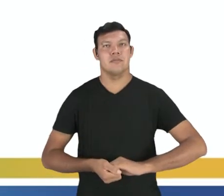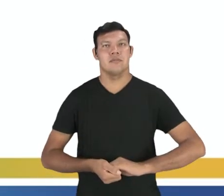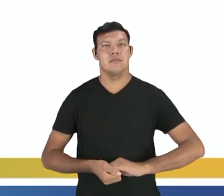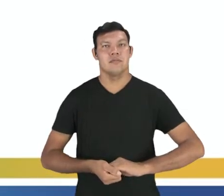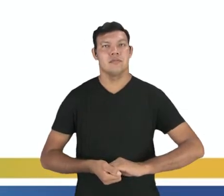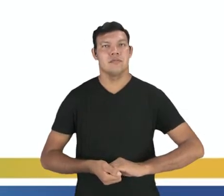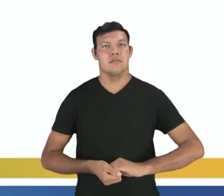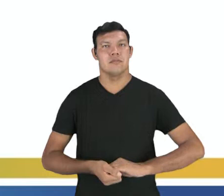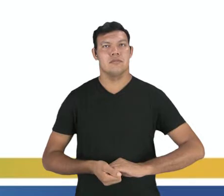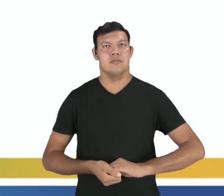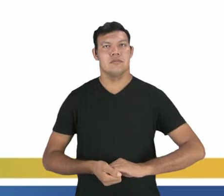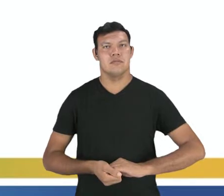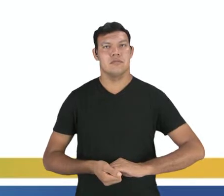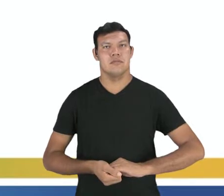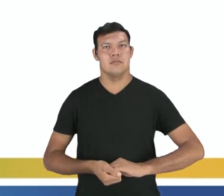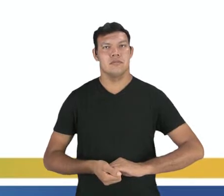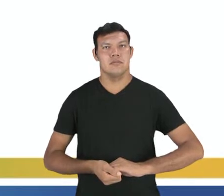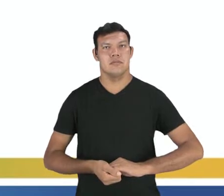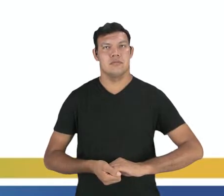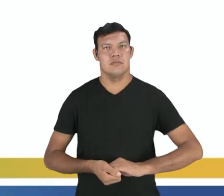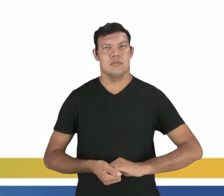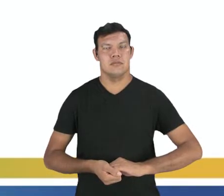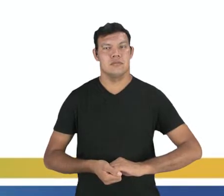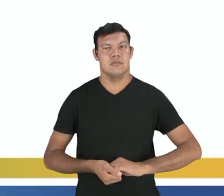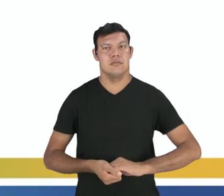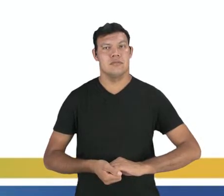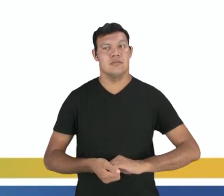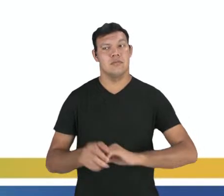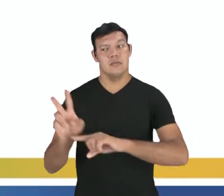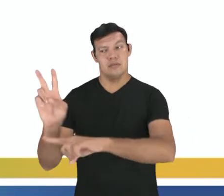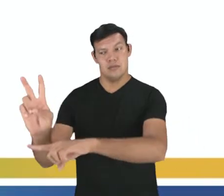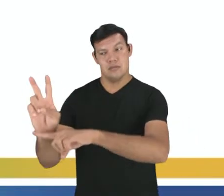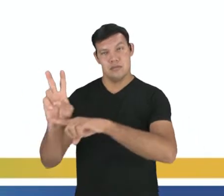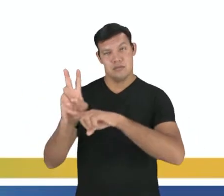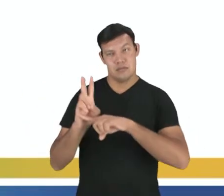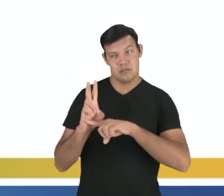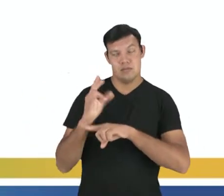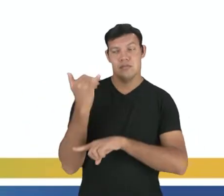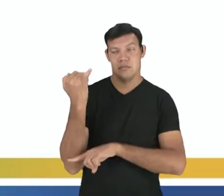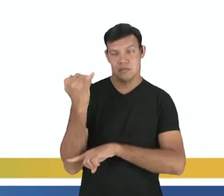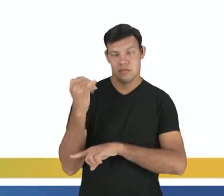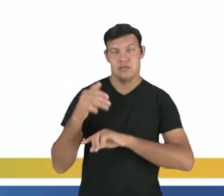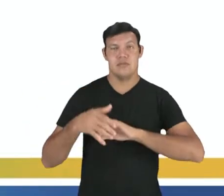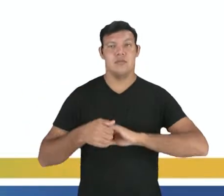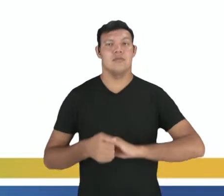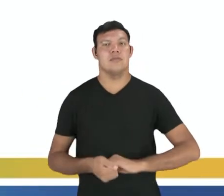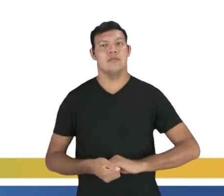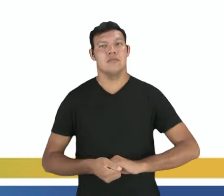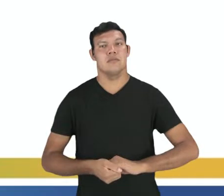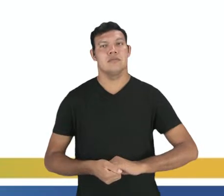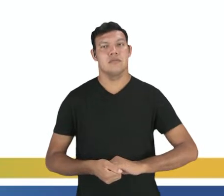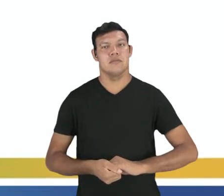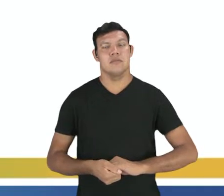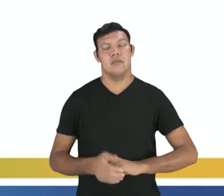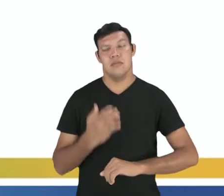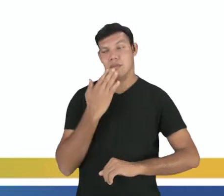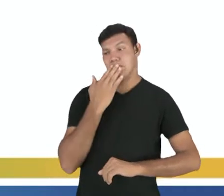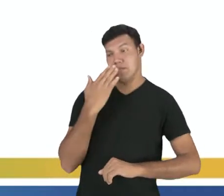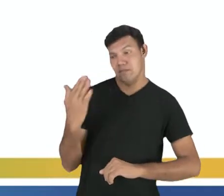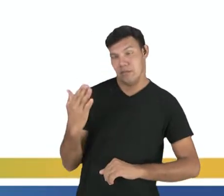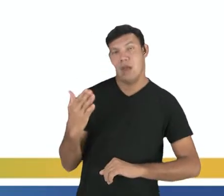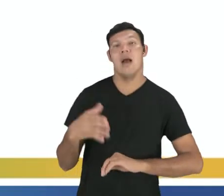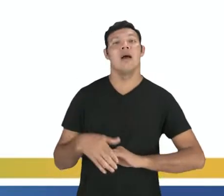can you lend me the pen? Você pode me emprestar a caneta? Então, quando eu preciso solicitar